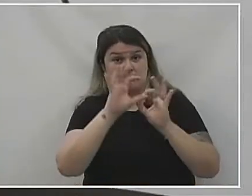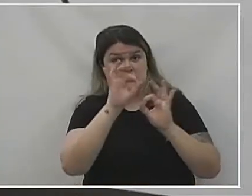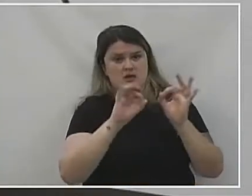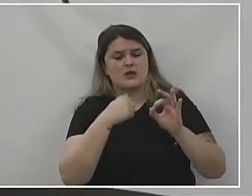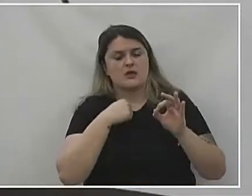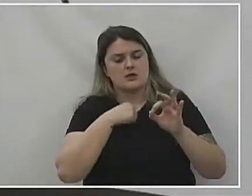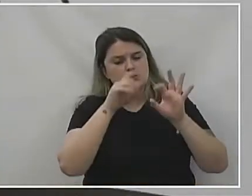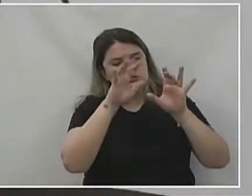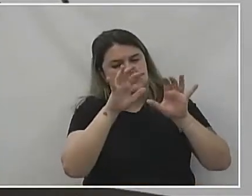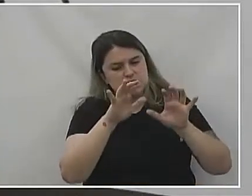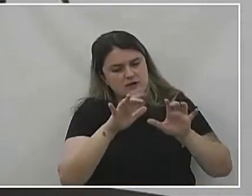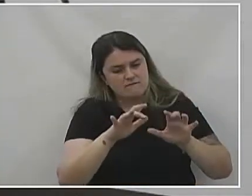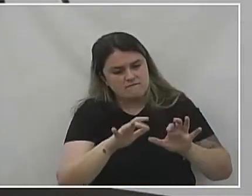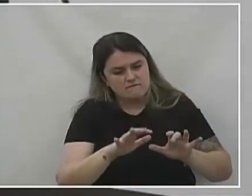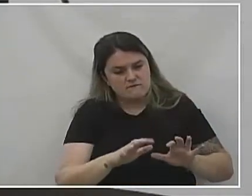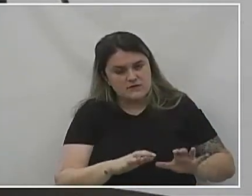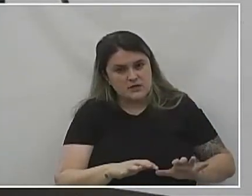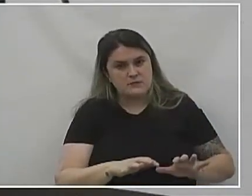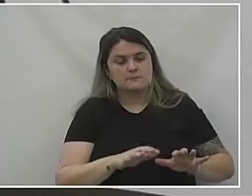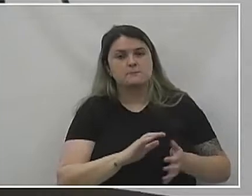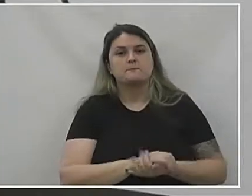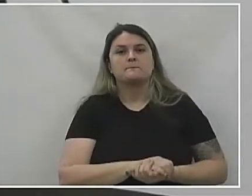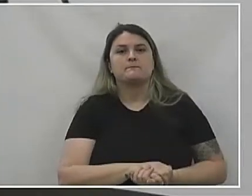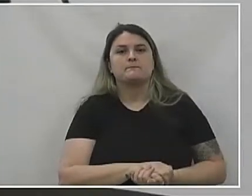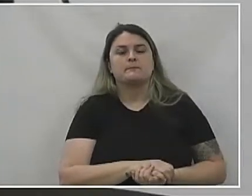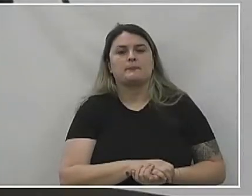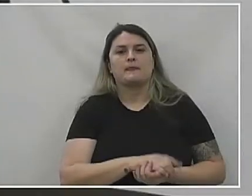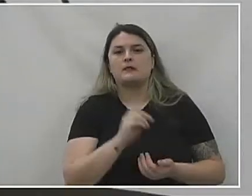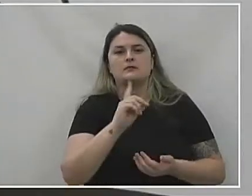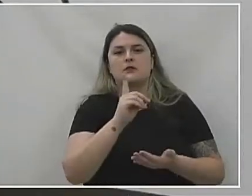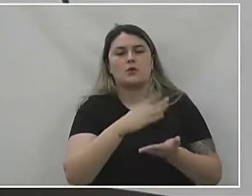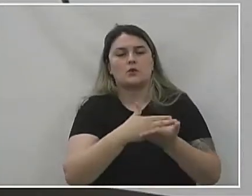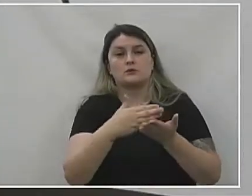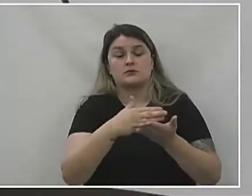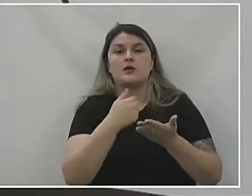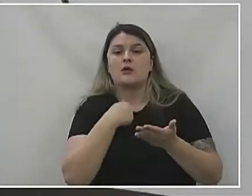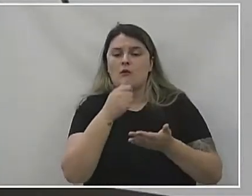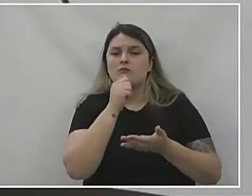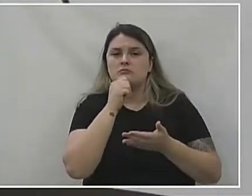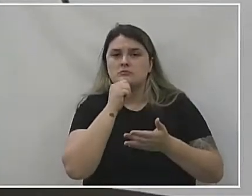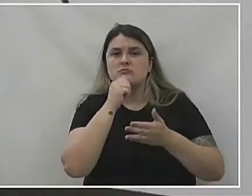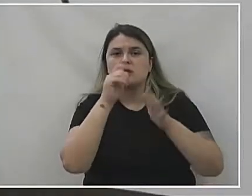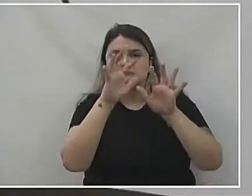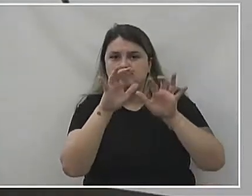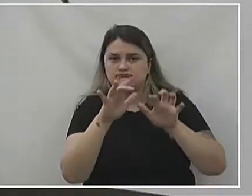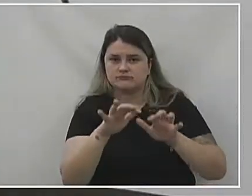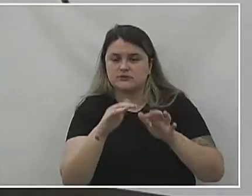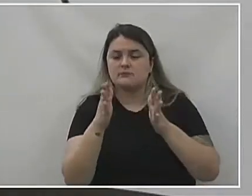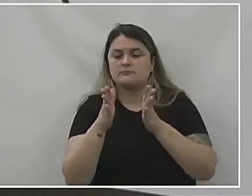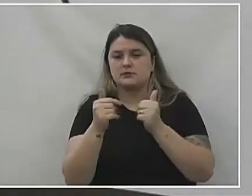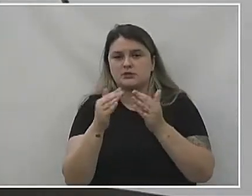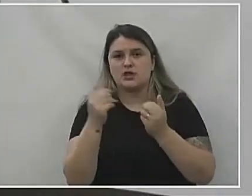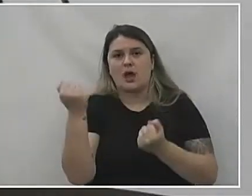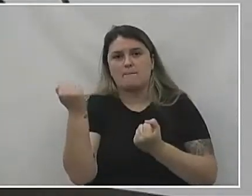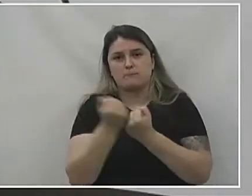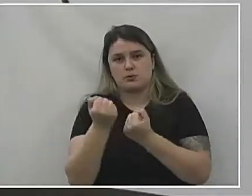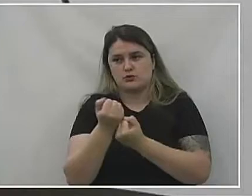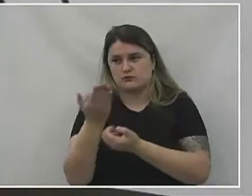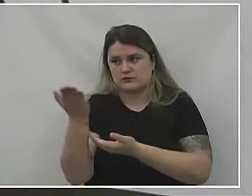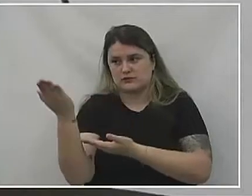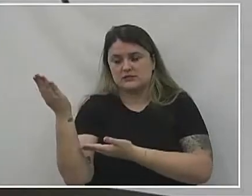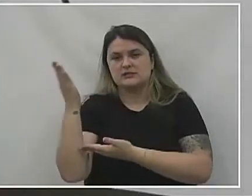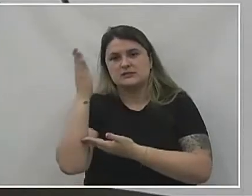escrevi uma instrução normativa na época não não não entrou em vigor e eu estou escrevendo agora eu conto com a colaboração de todos